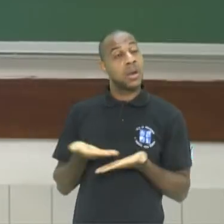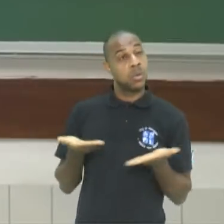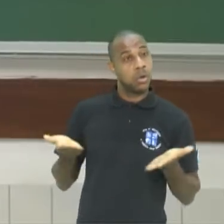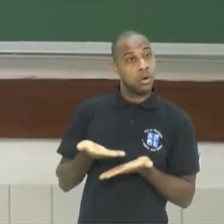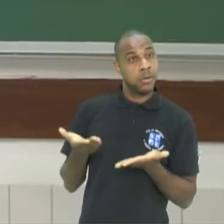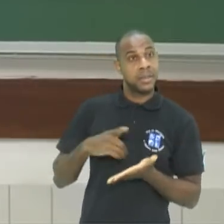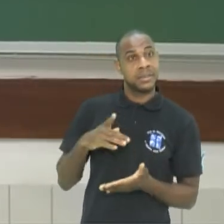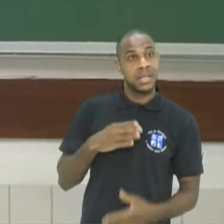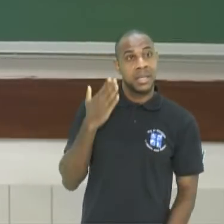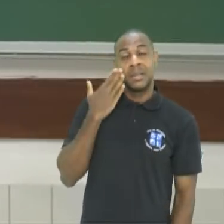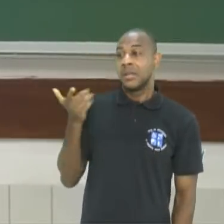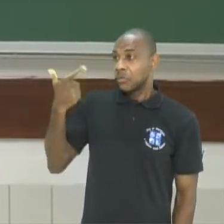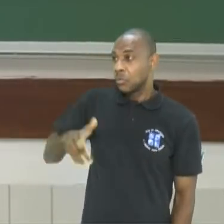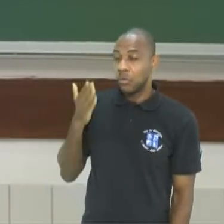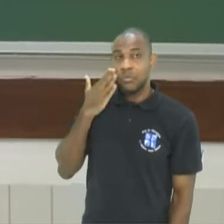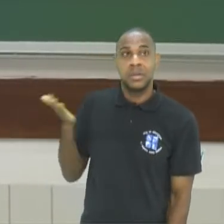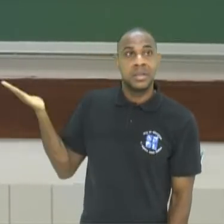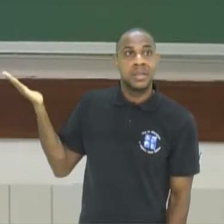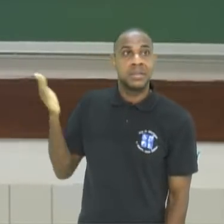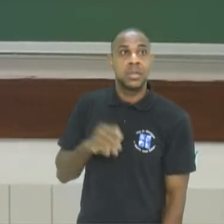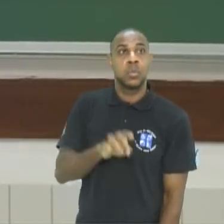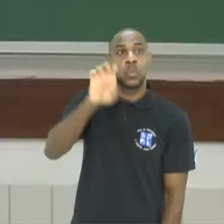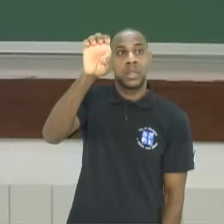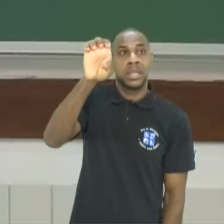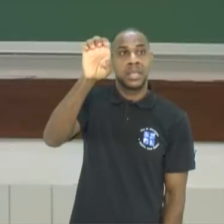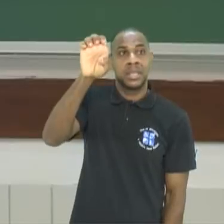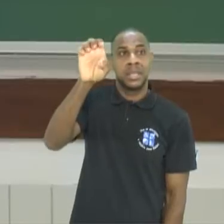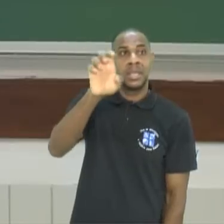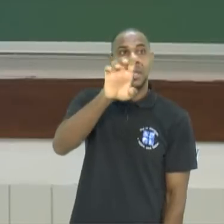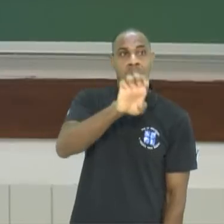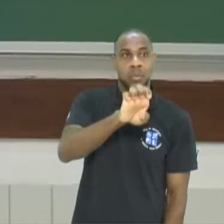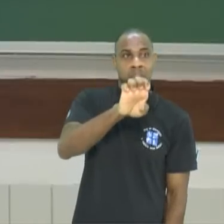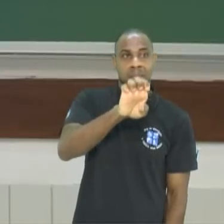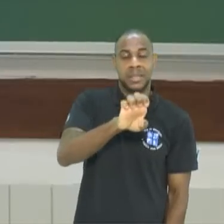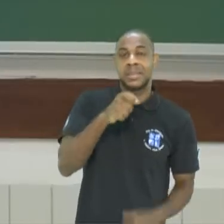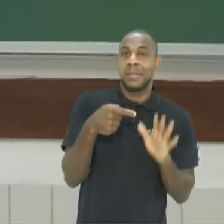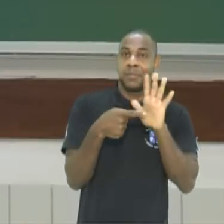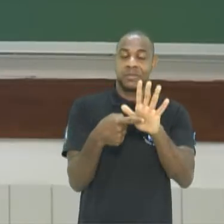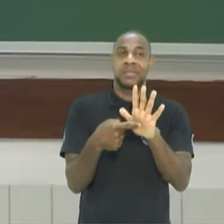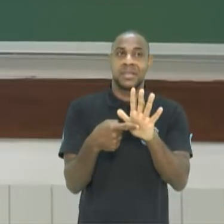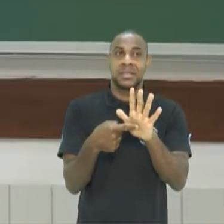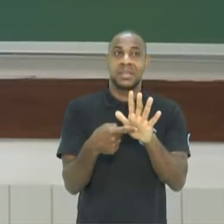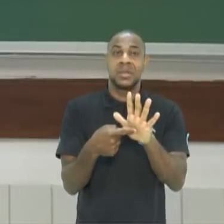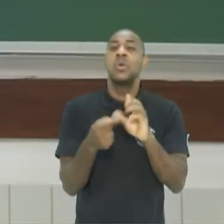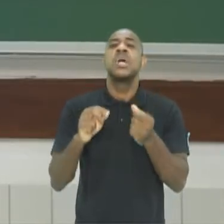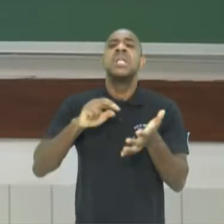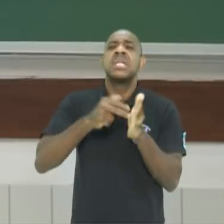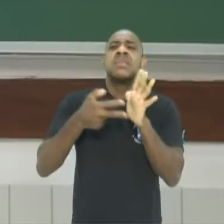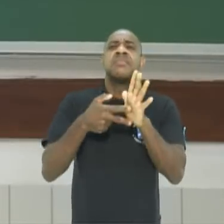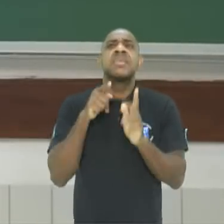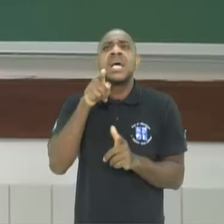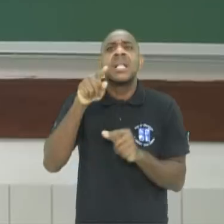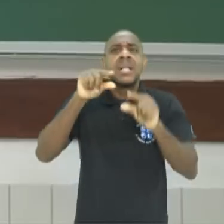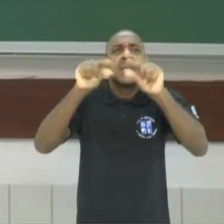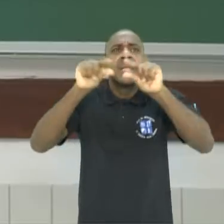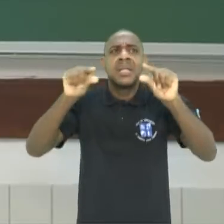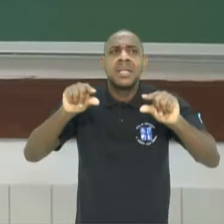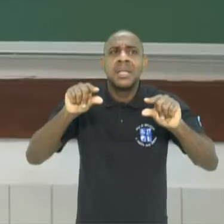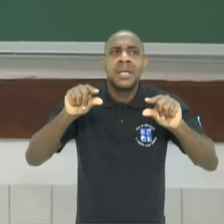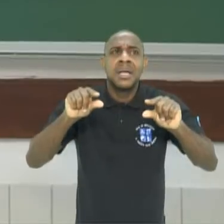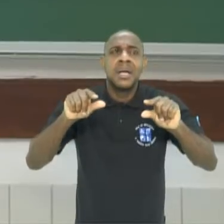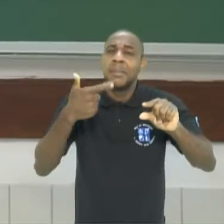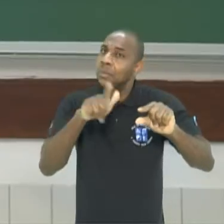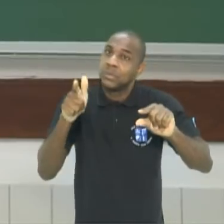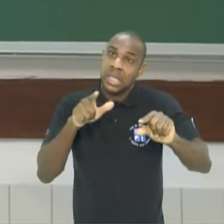agora eu tenho novamente o e. Está aparecendo ali essa conjunção, mas eu não tenho a opção